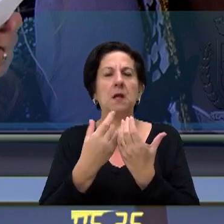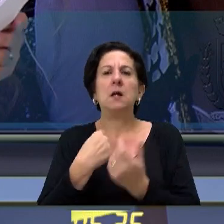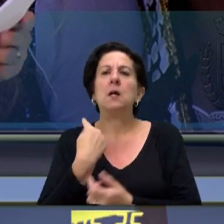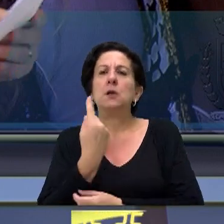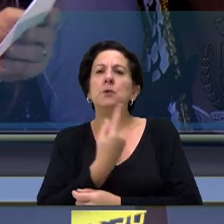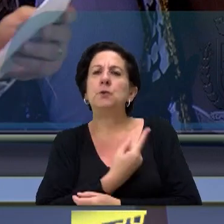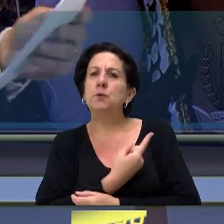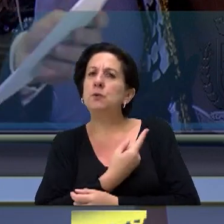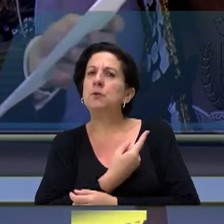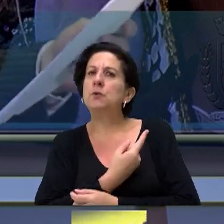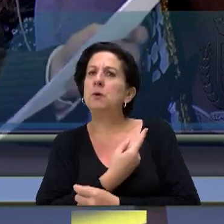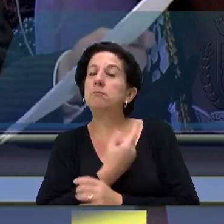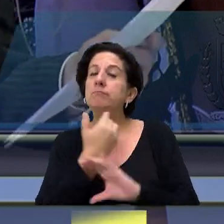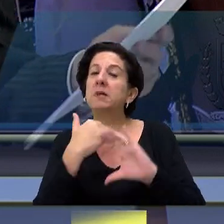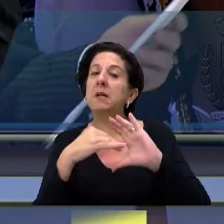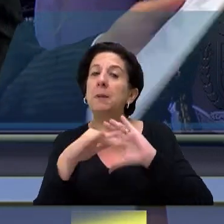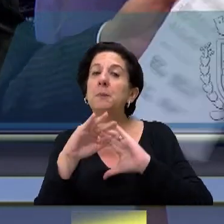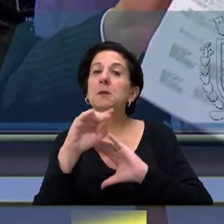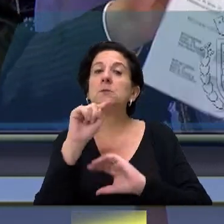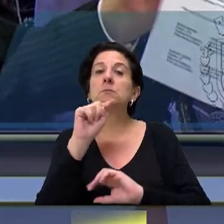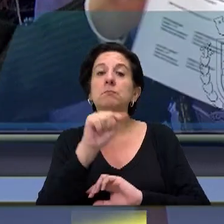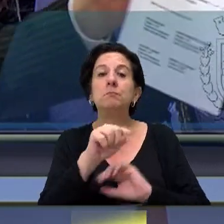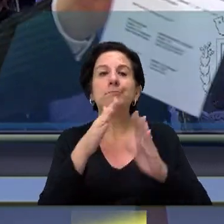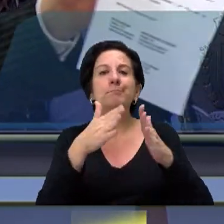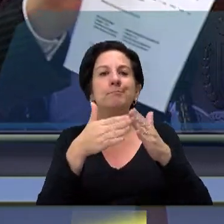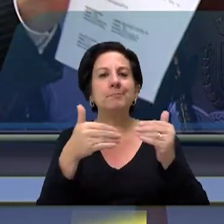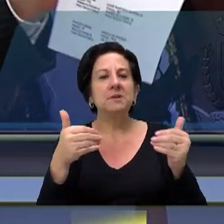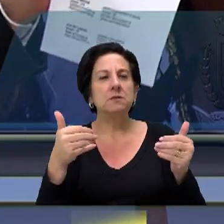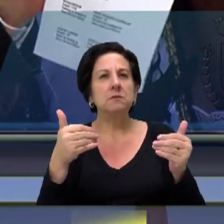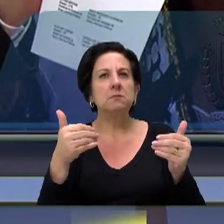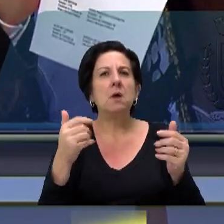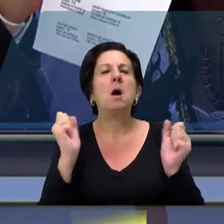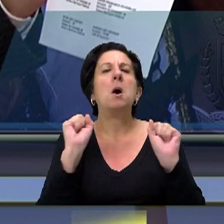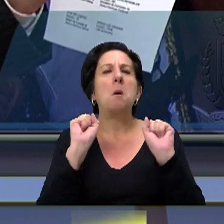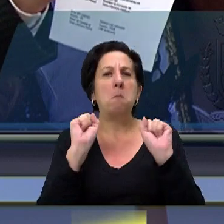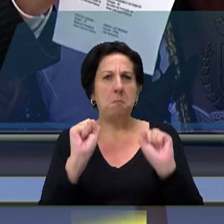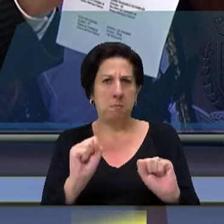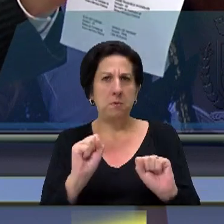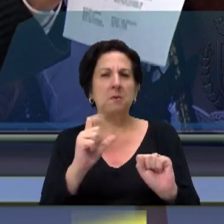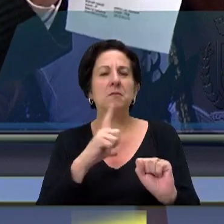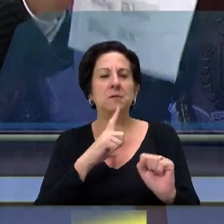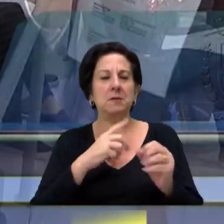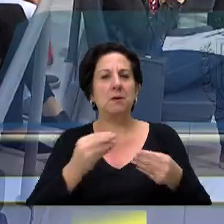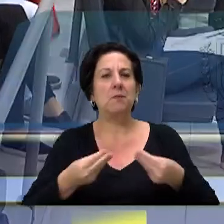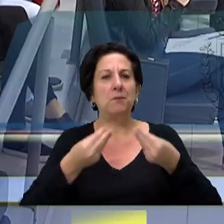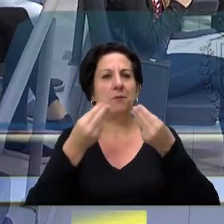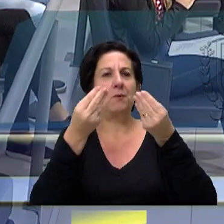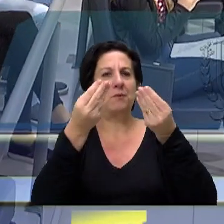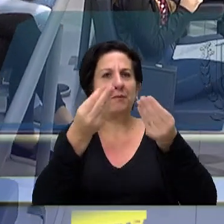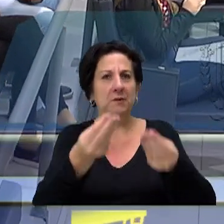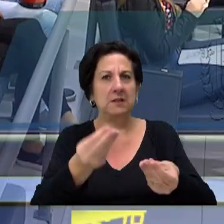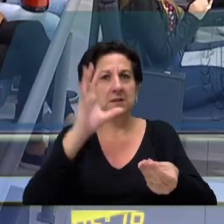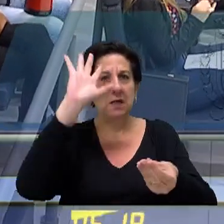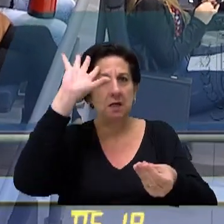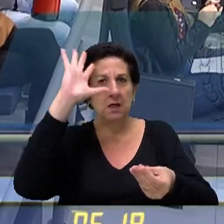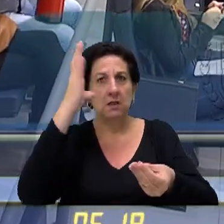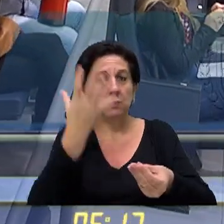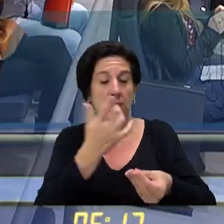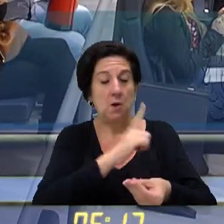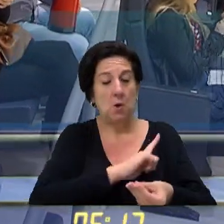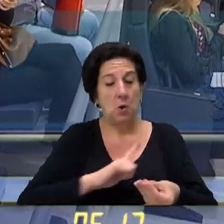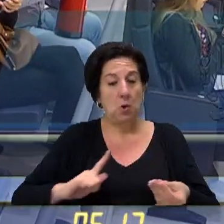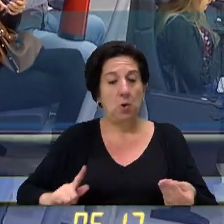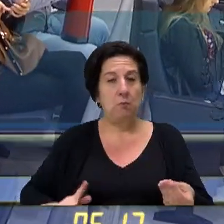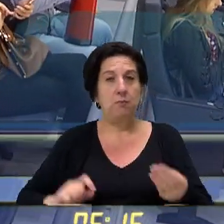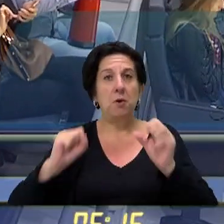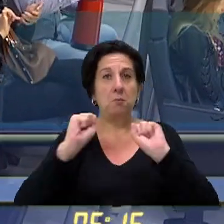estamos encaminhando aqui uma indicação onde nós possivelmente vamos oferecer um remédio para que o governo